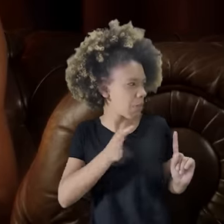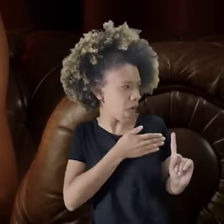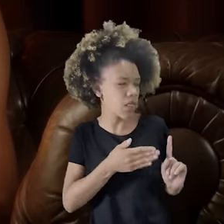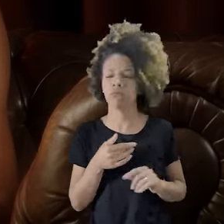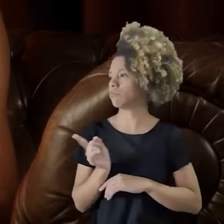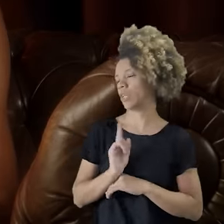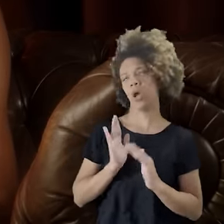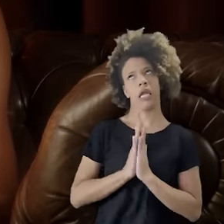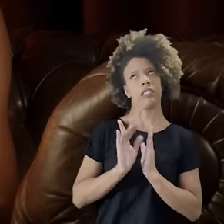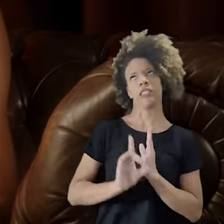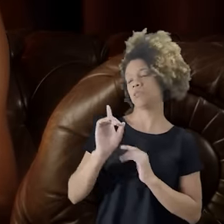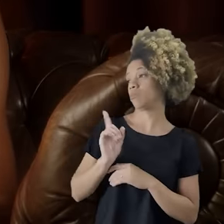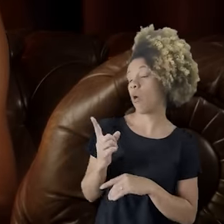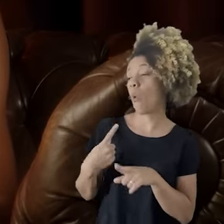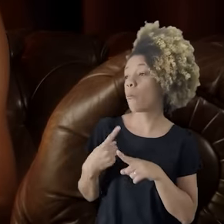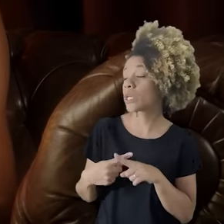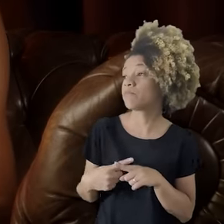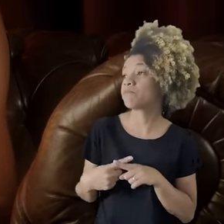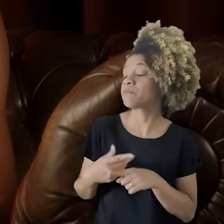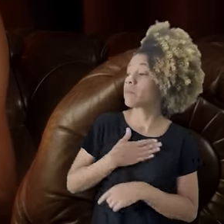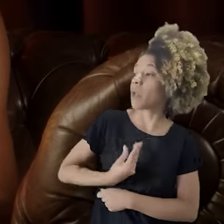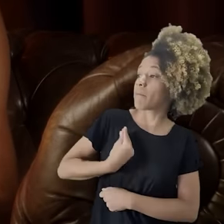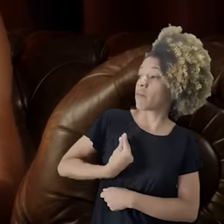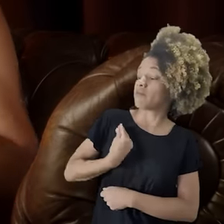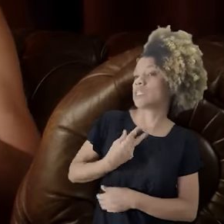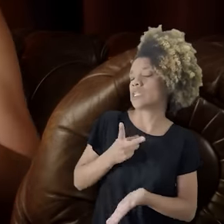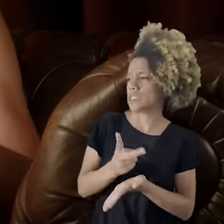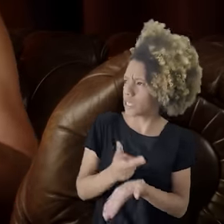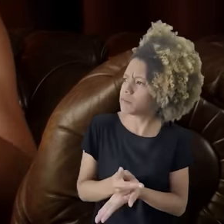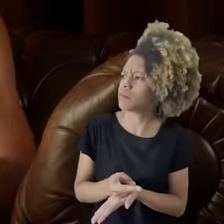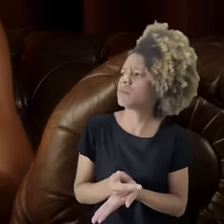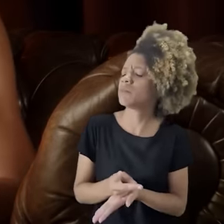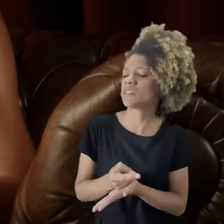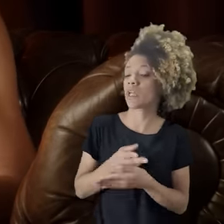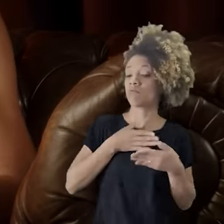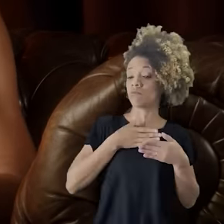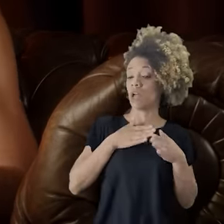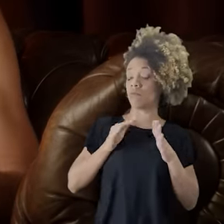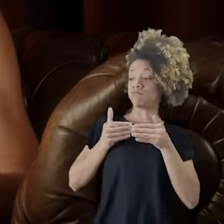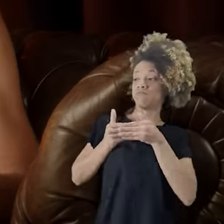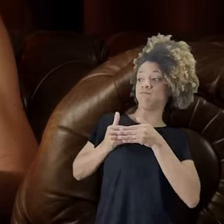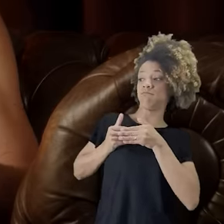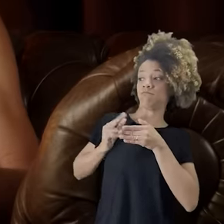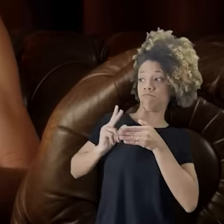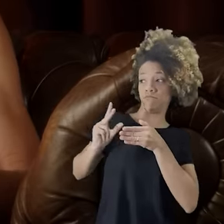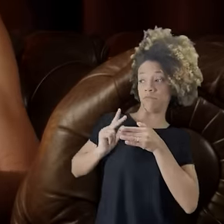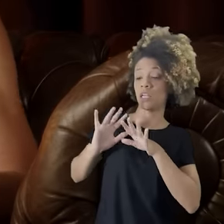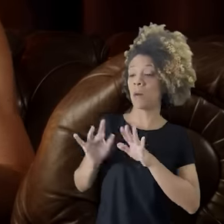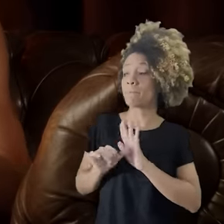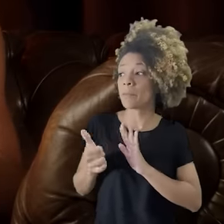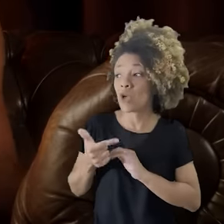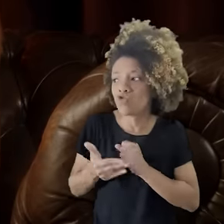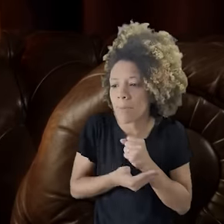não graças a Deus não porque a minha vida praticamente sempre foi muito restrita então é primeiro